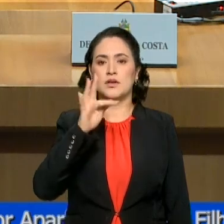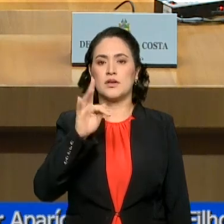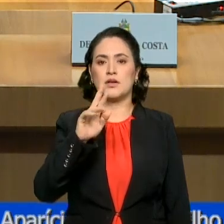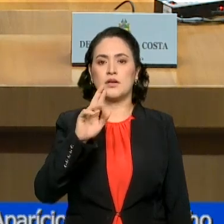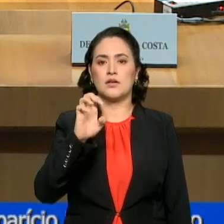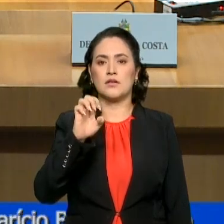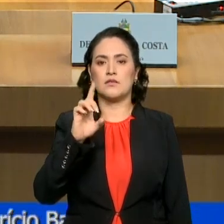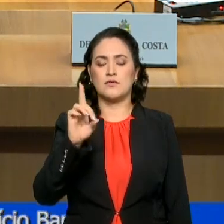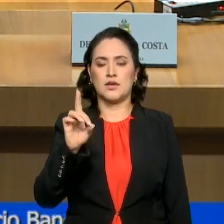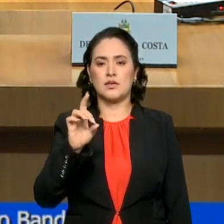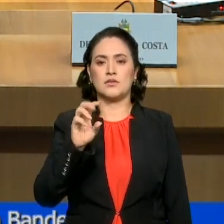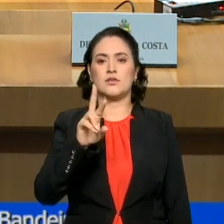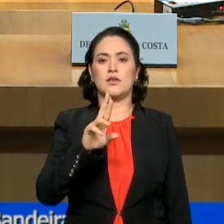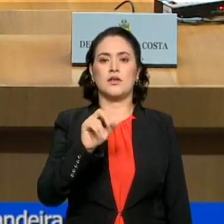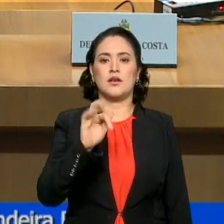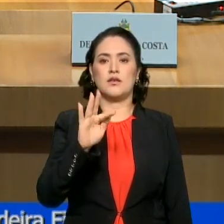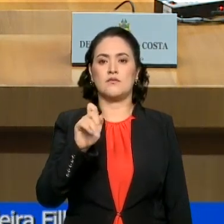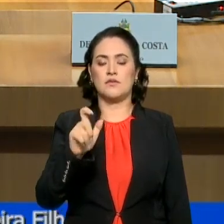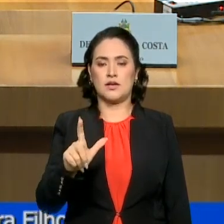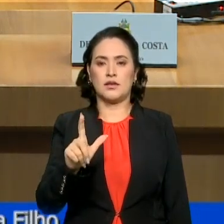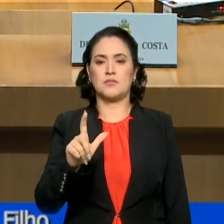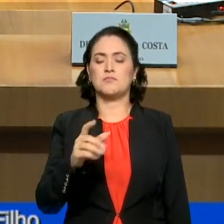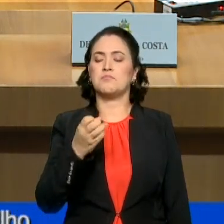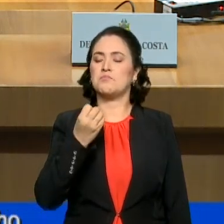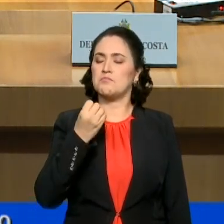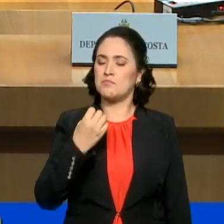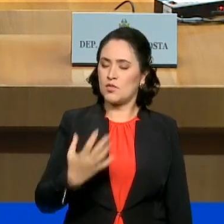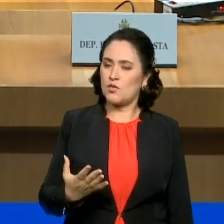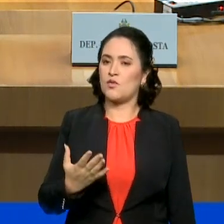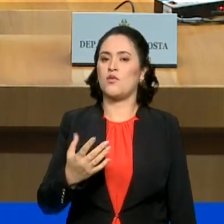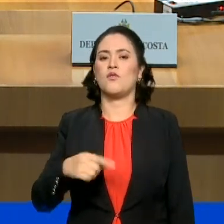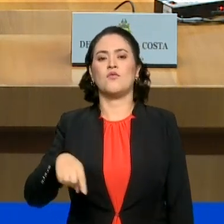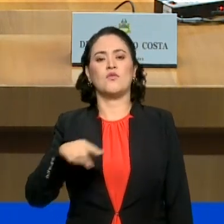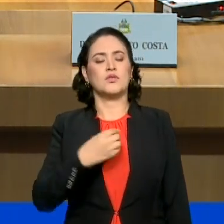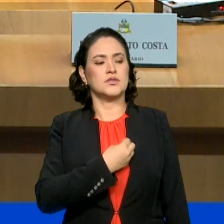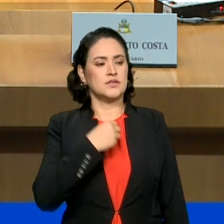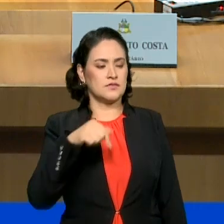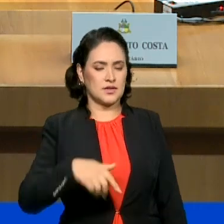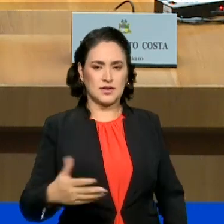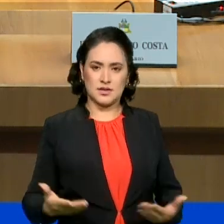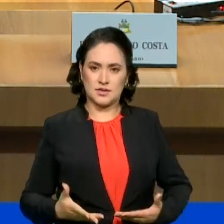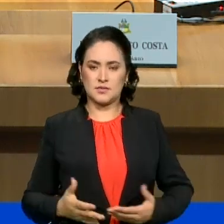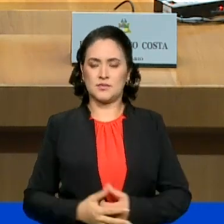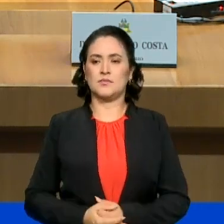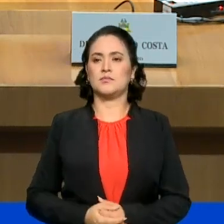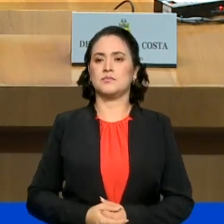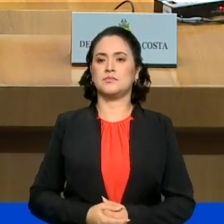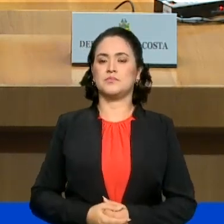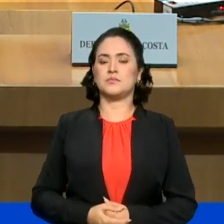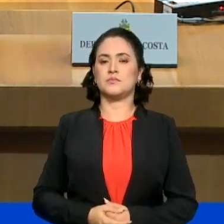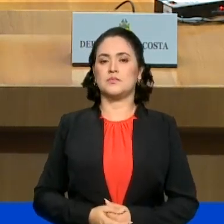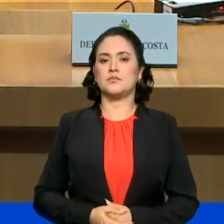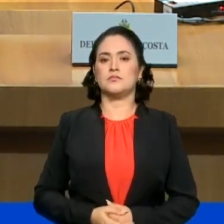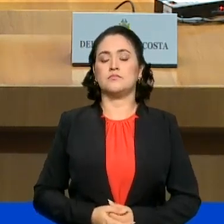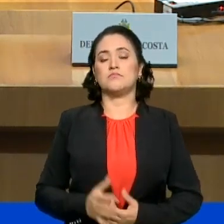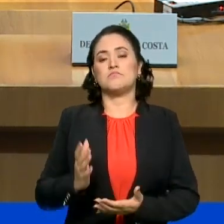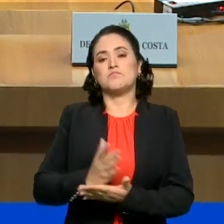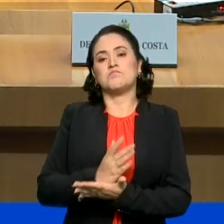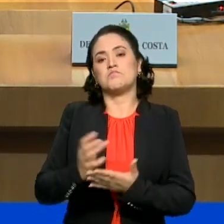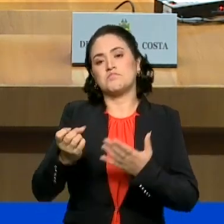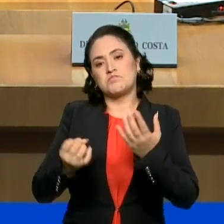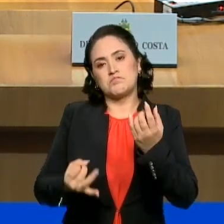Maia, Rafael. Muito bom ter os nossos deputados. Os demais, muitos se justificaram por